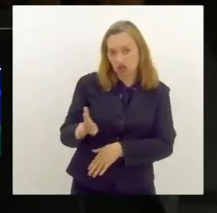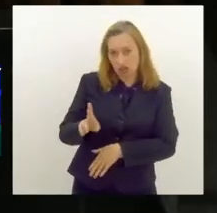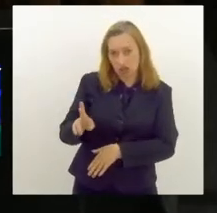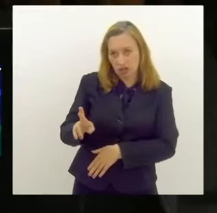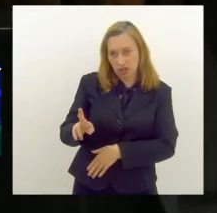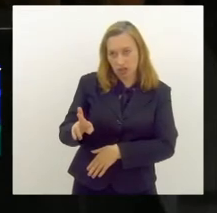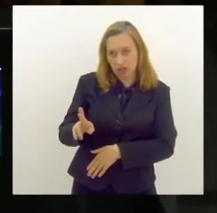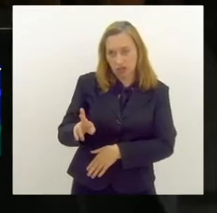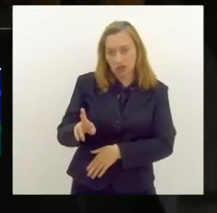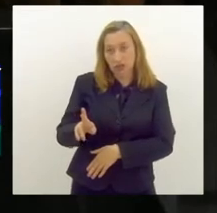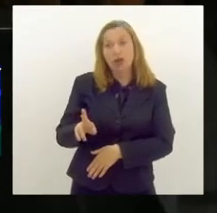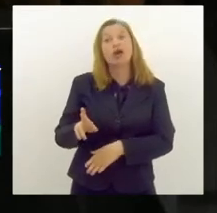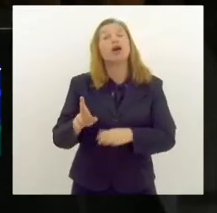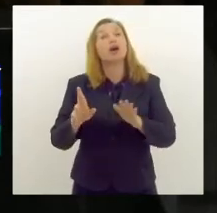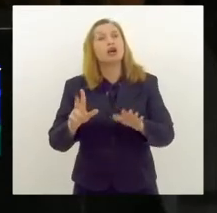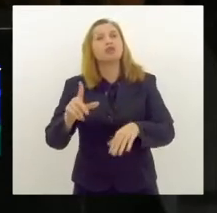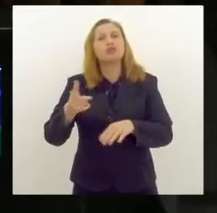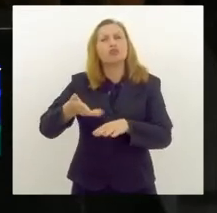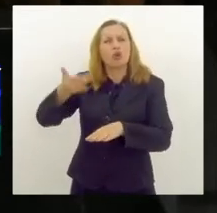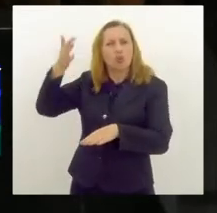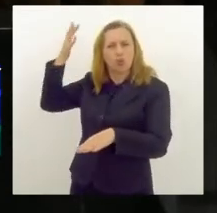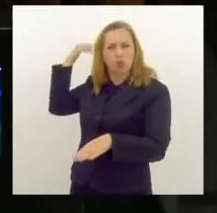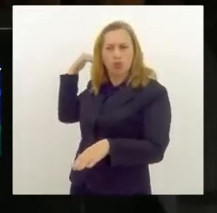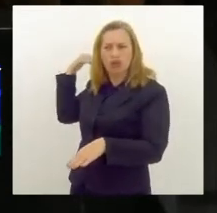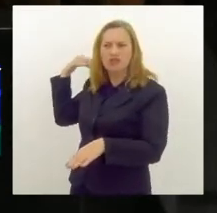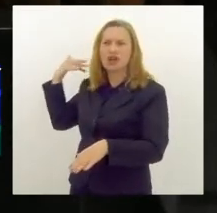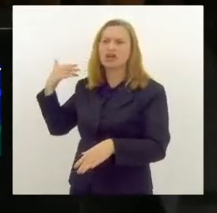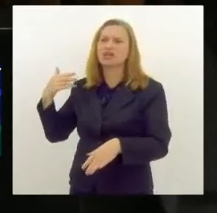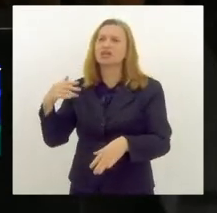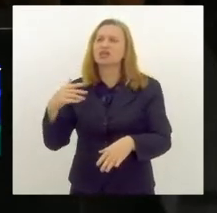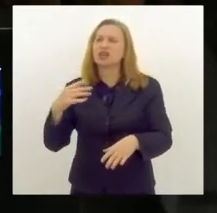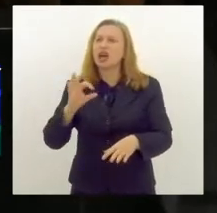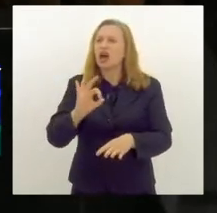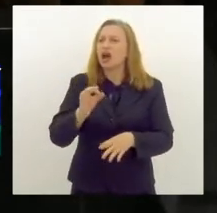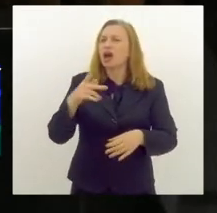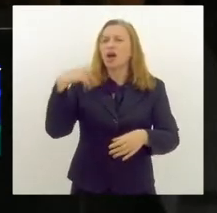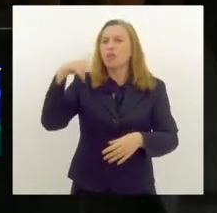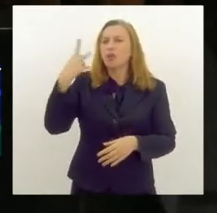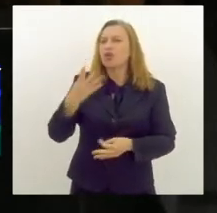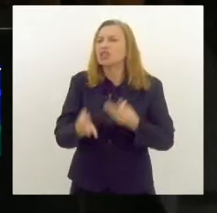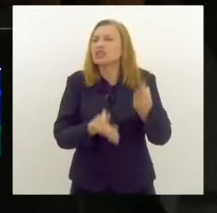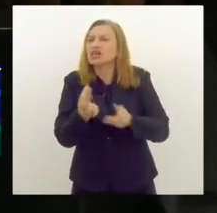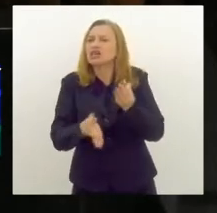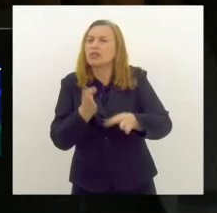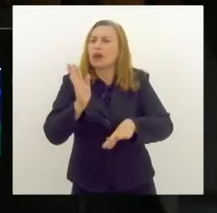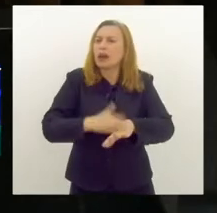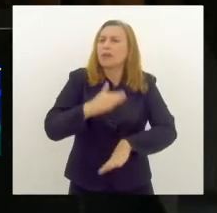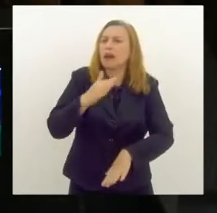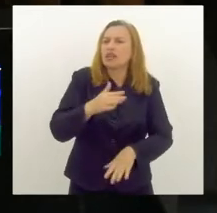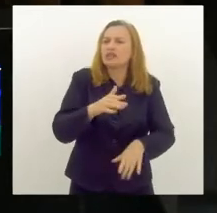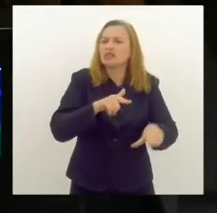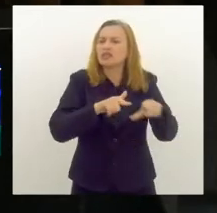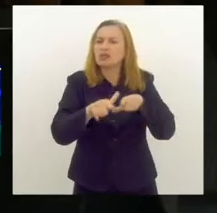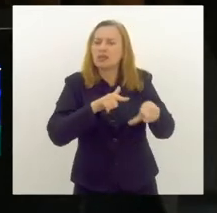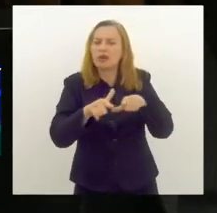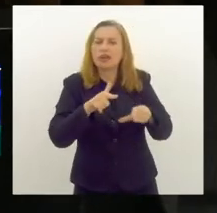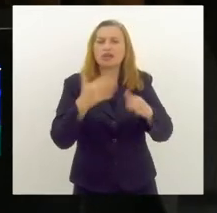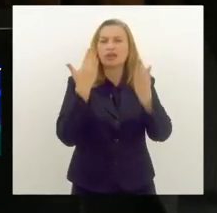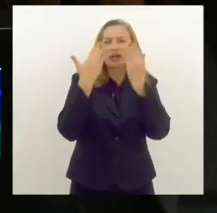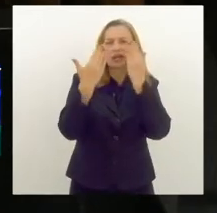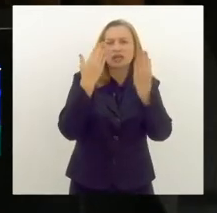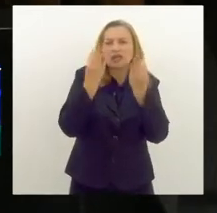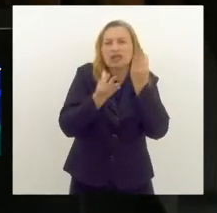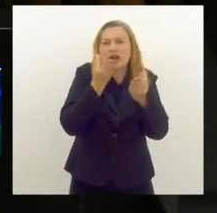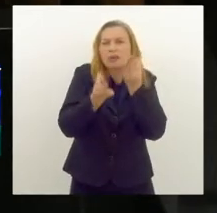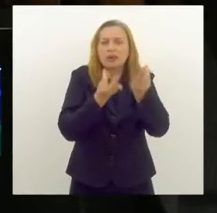à religião. Há um tempo atrás, eles davam a política de tratamento era mais para fazer serviço, a terapia